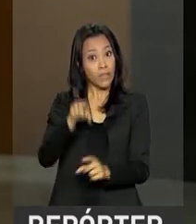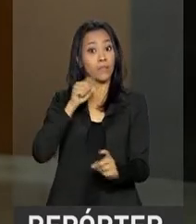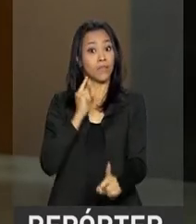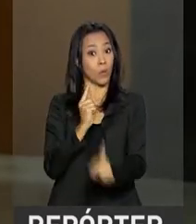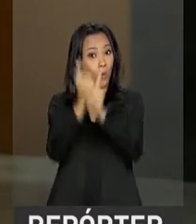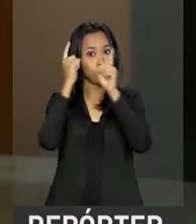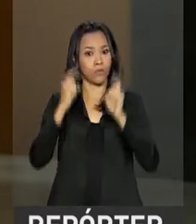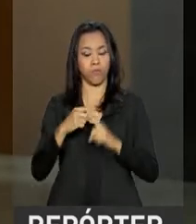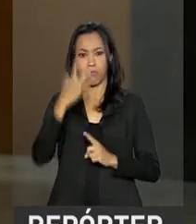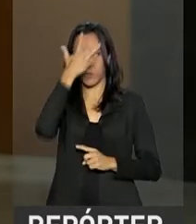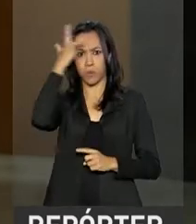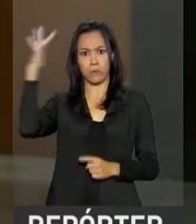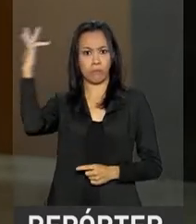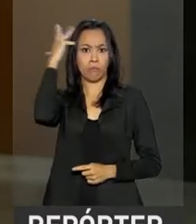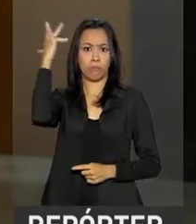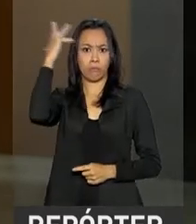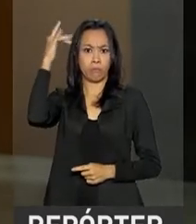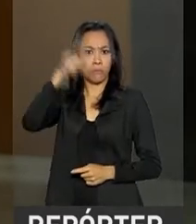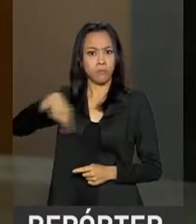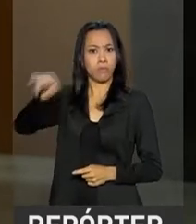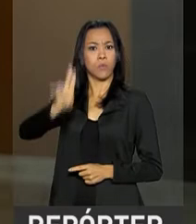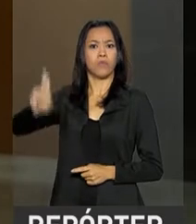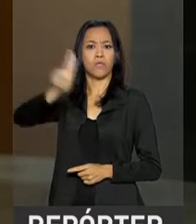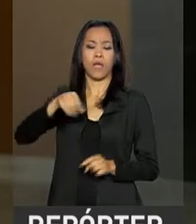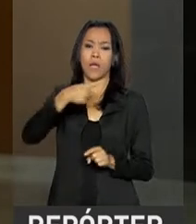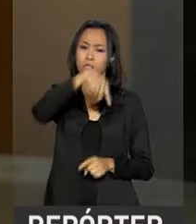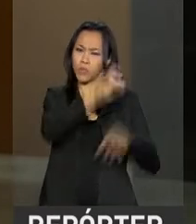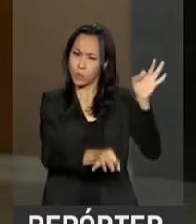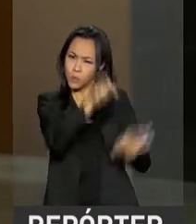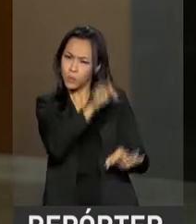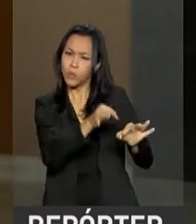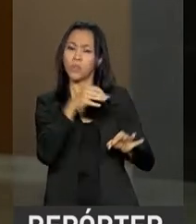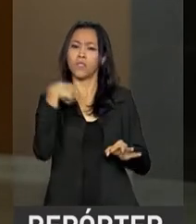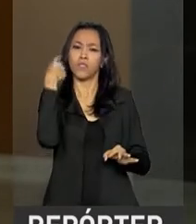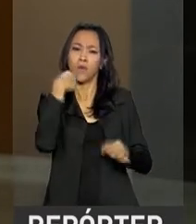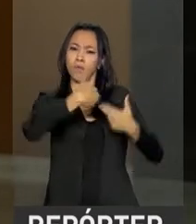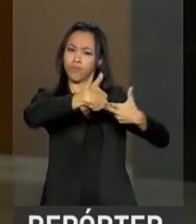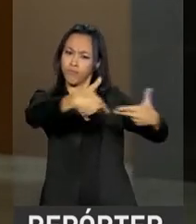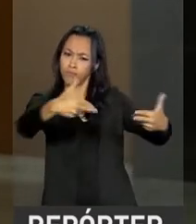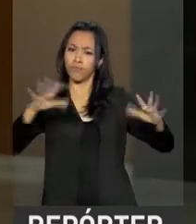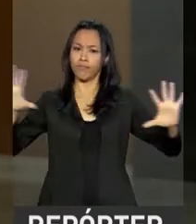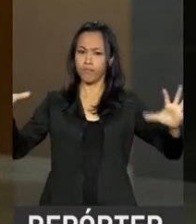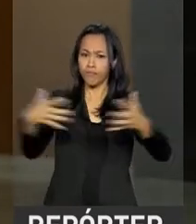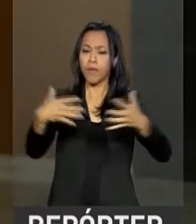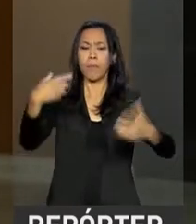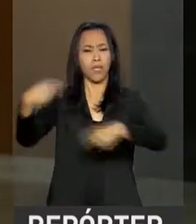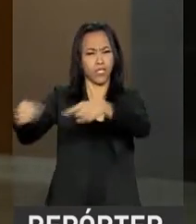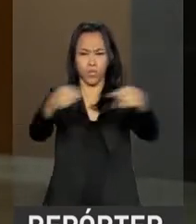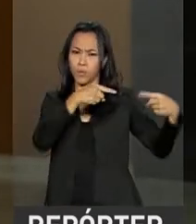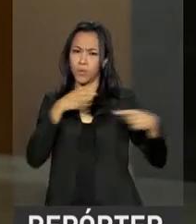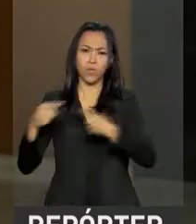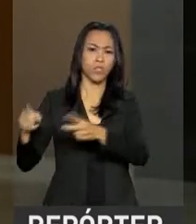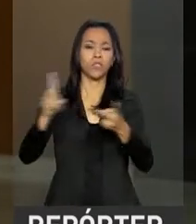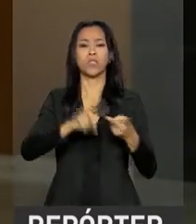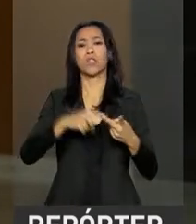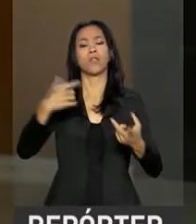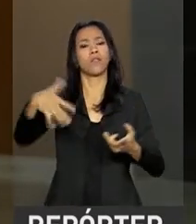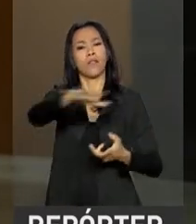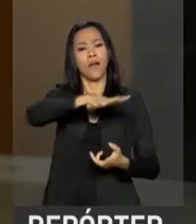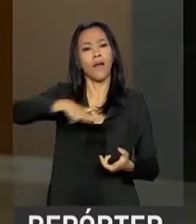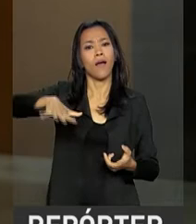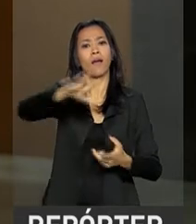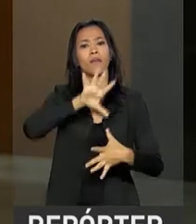personalidades acadêmicas e jurídicas em debate sobre é advocacia pública democracia e